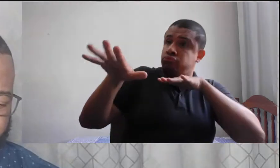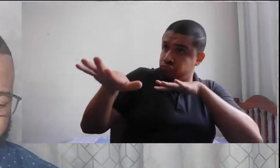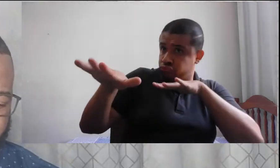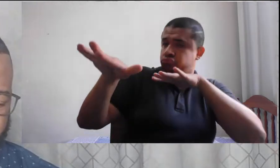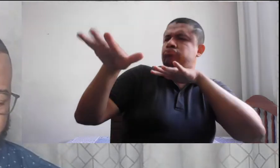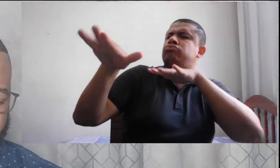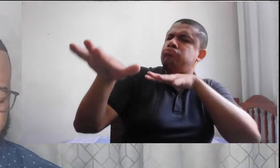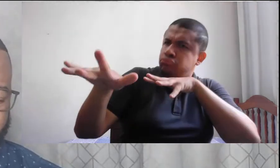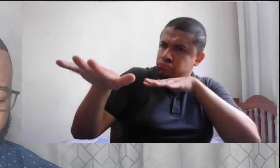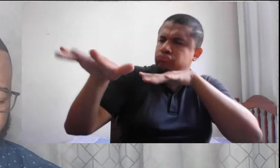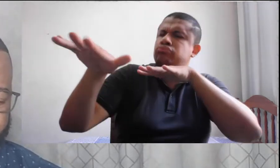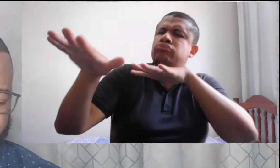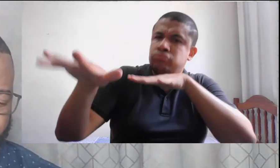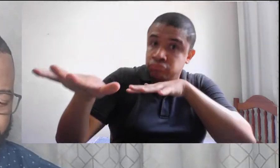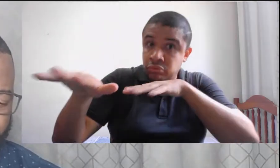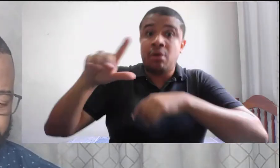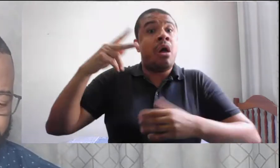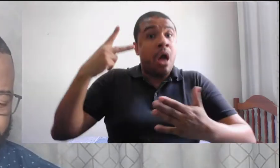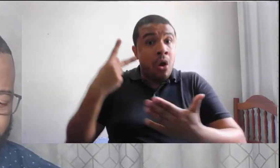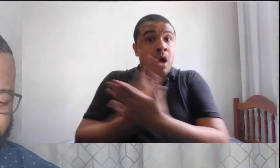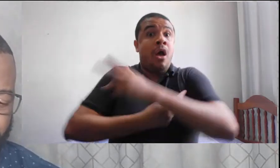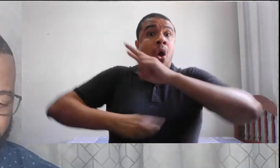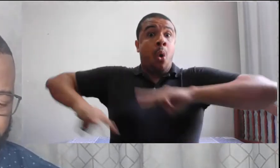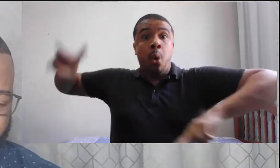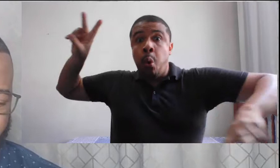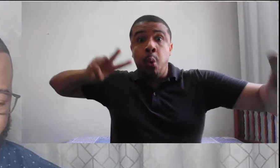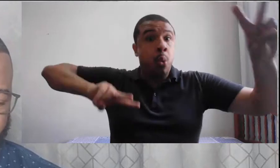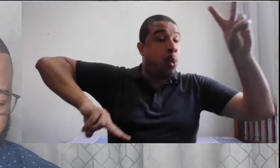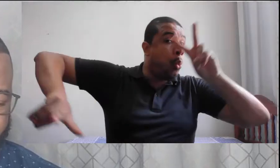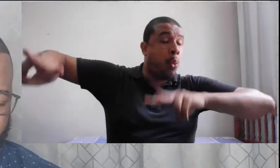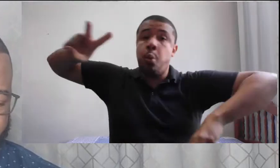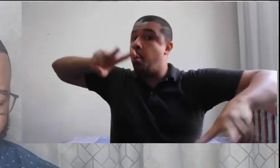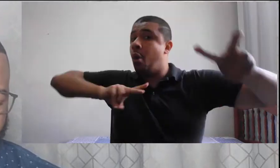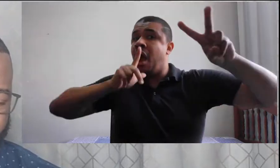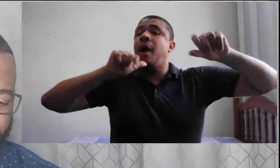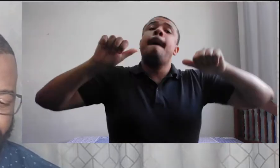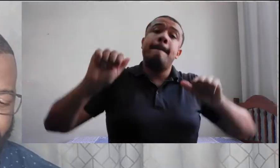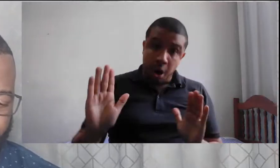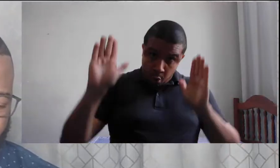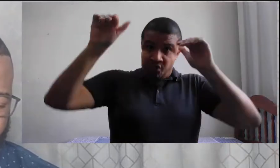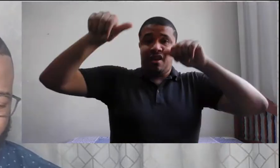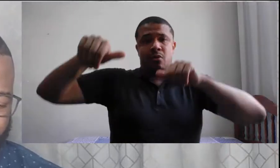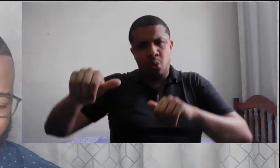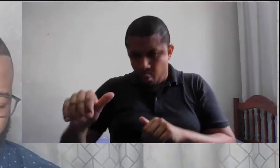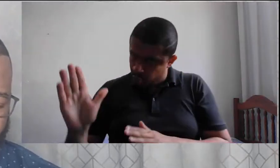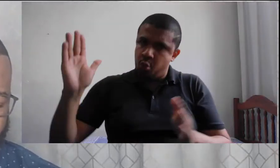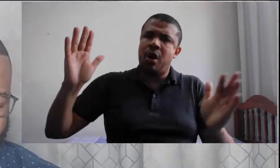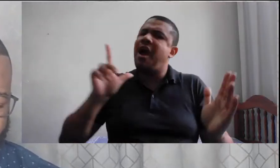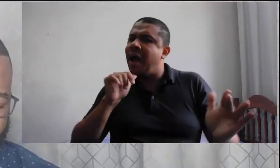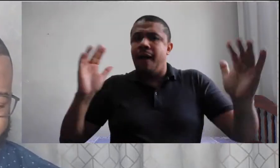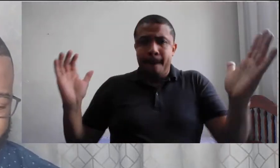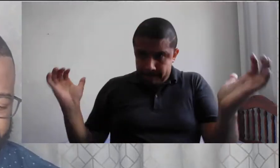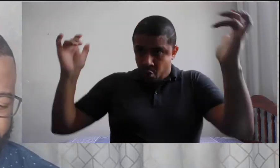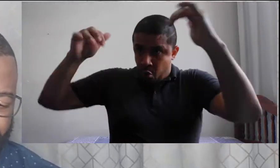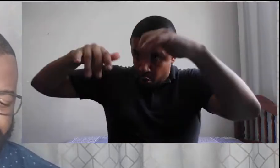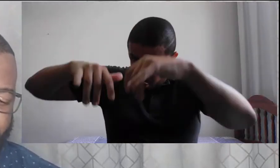acompanhavam. Levantou-se um forte vendaval e as ondas se lançavam sobre o barco, de forma que se